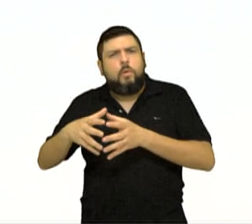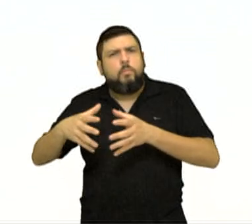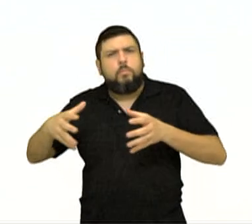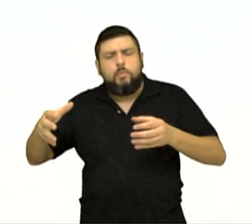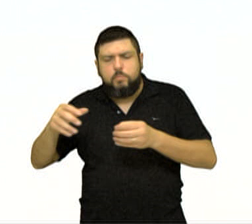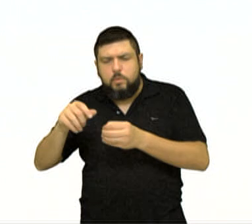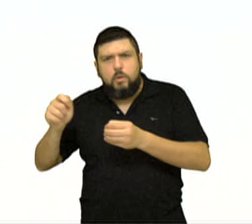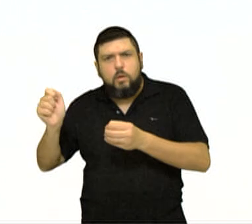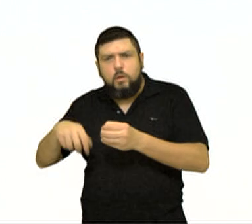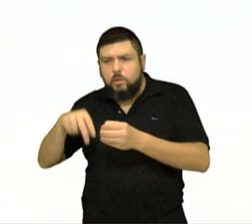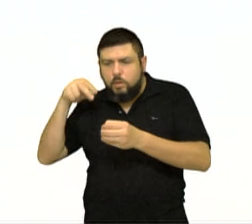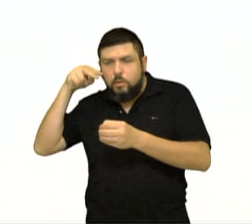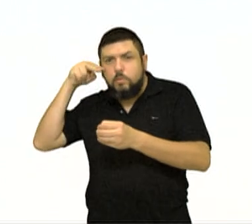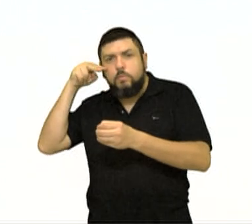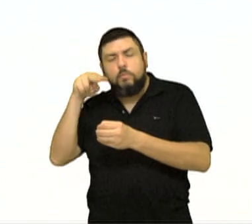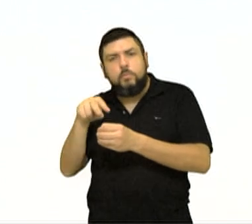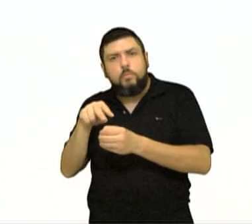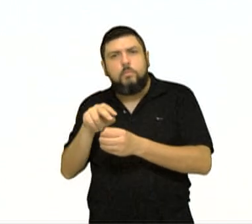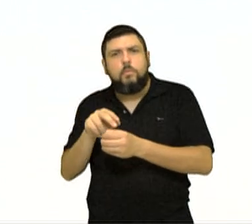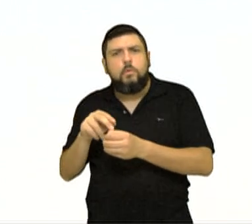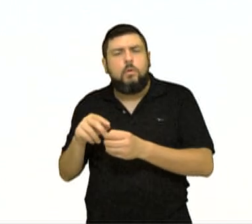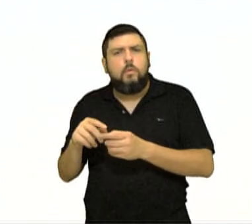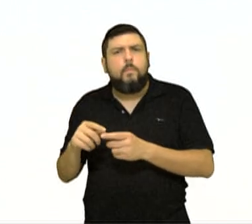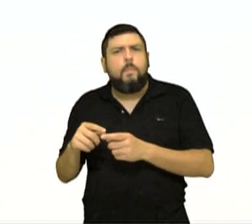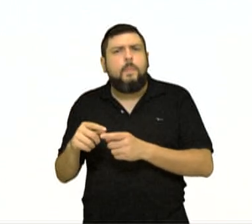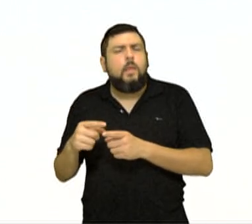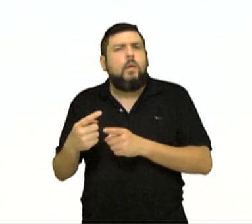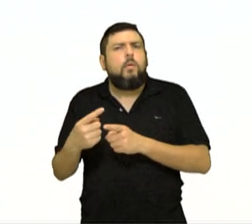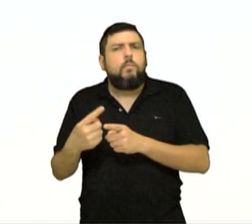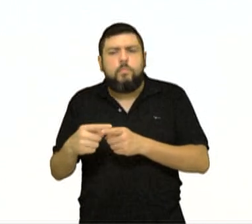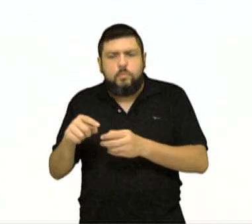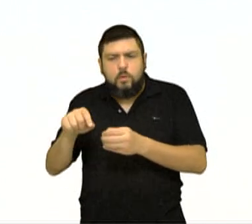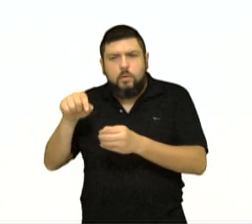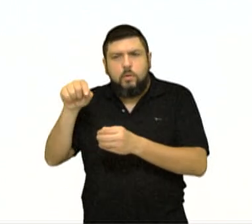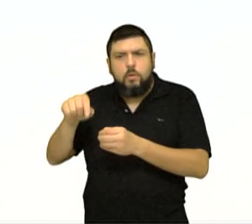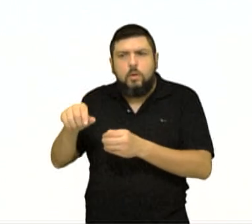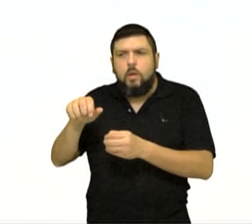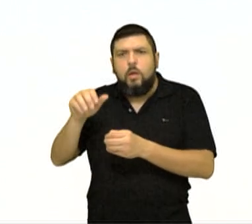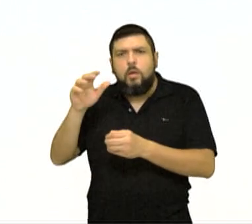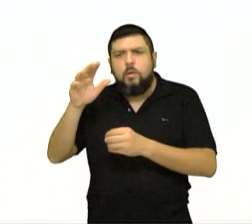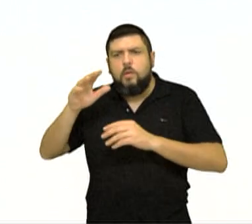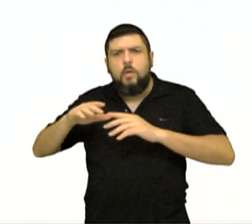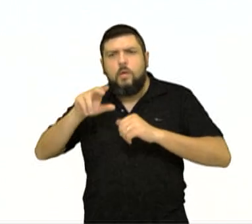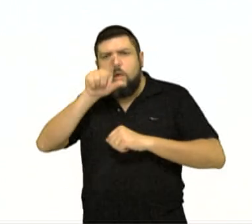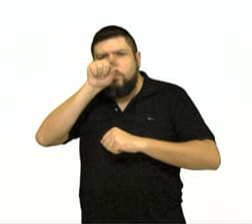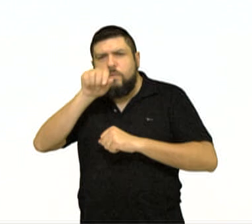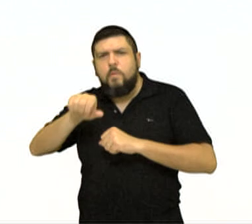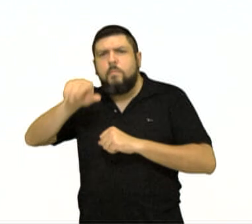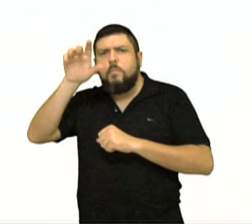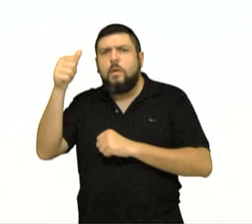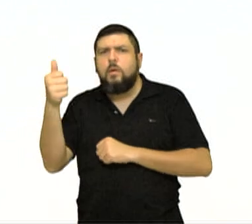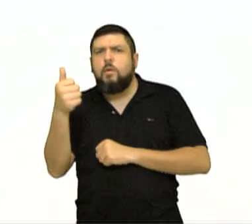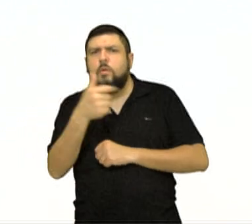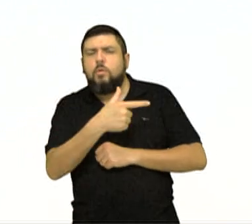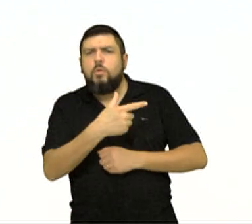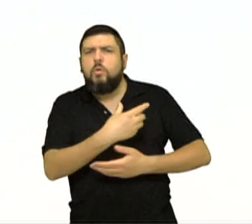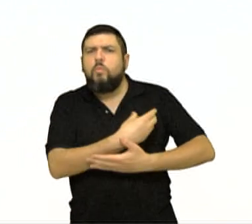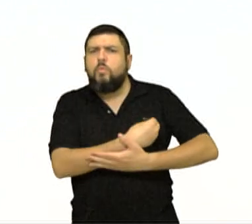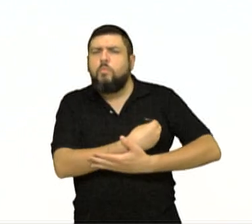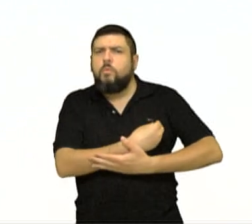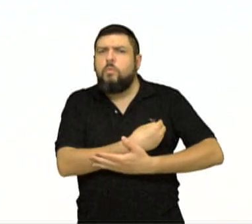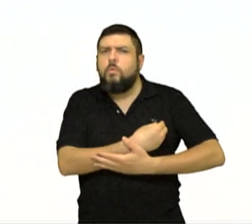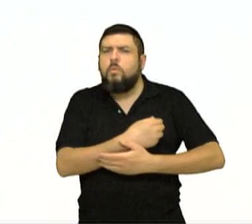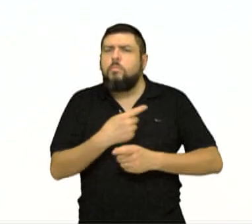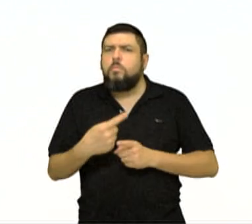célula visível a olho nu. Por que a quantidade de vitelo é maior em aves do que em mamíferos? Então vou dar um tempinho para vocês